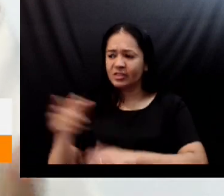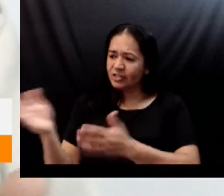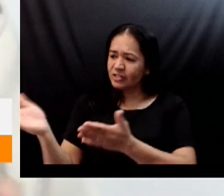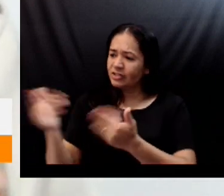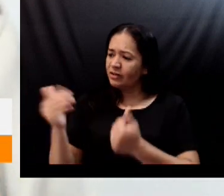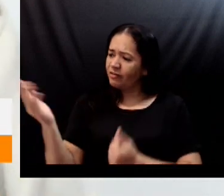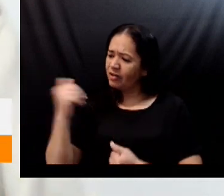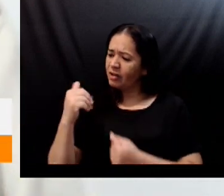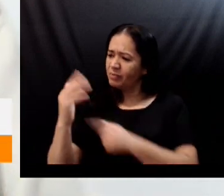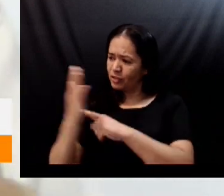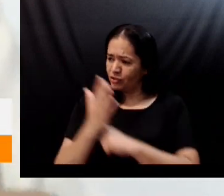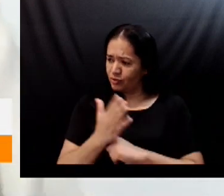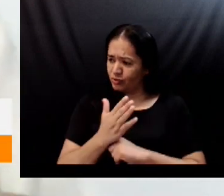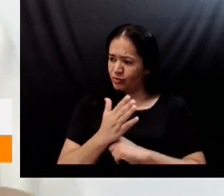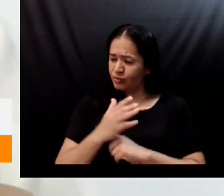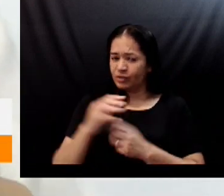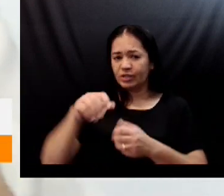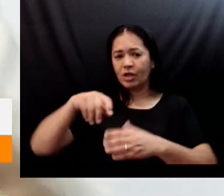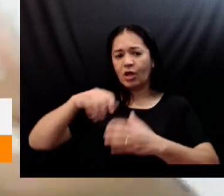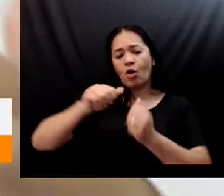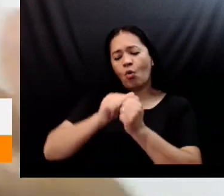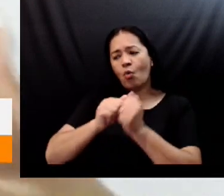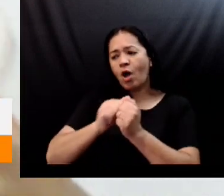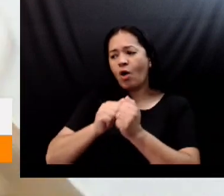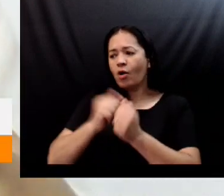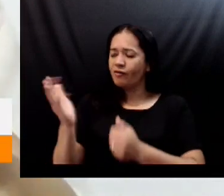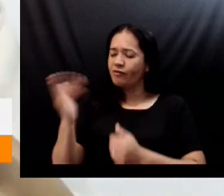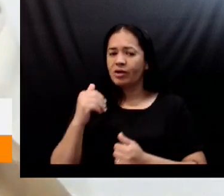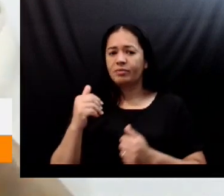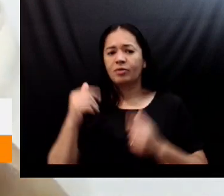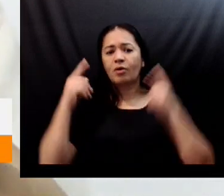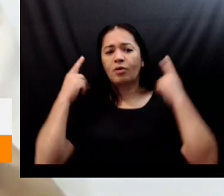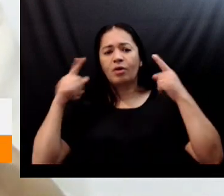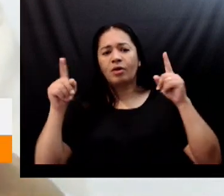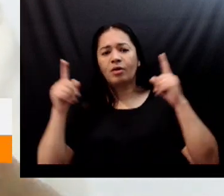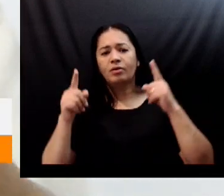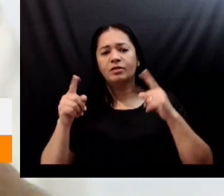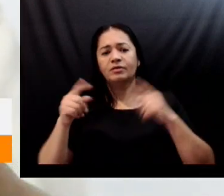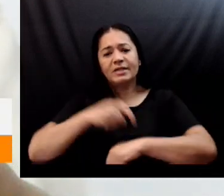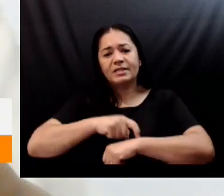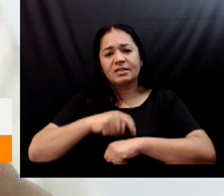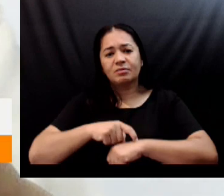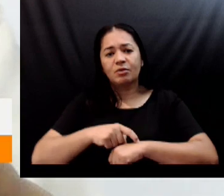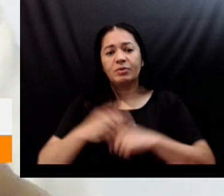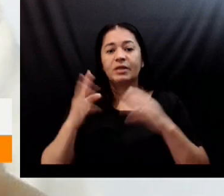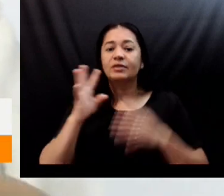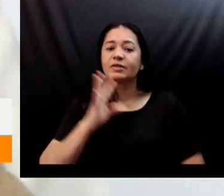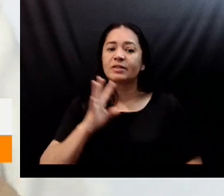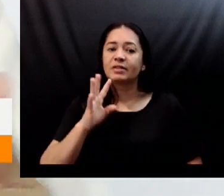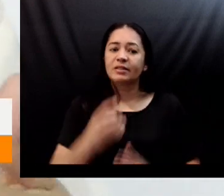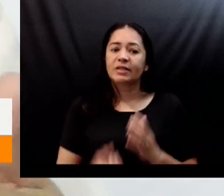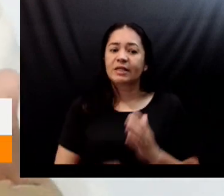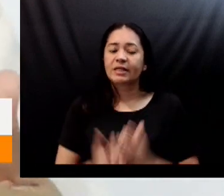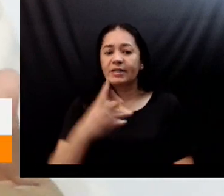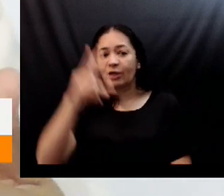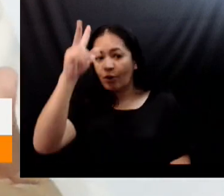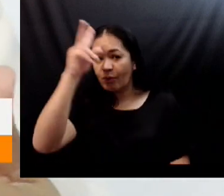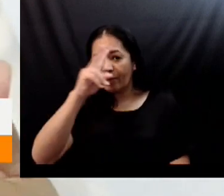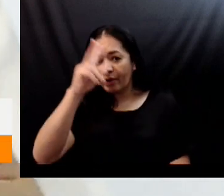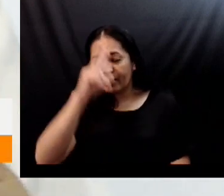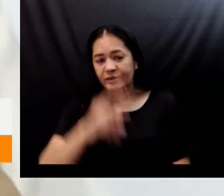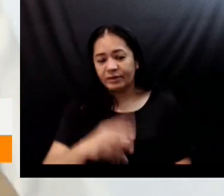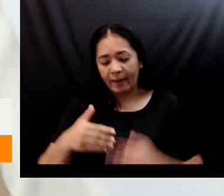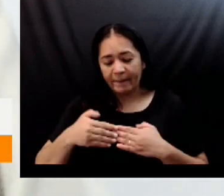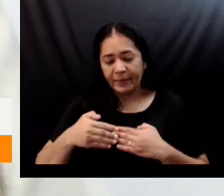arroz, vou te ensinar a fazer o arroz hoje. Coloca uma música de fundo, faz esse momento ser legal, cria uma lembrança nela. A partir dali,